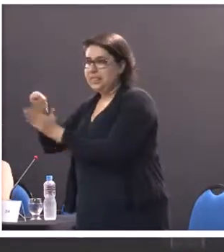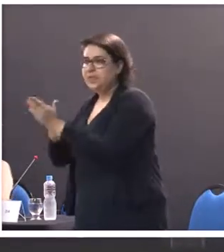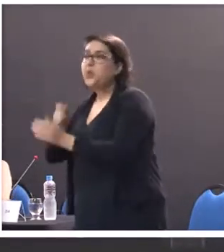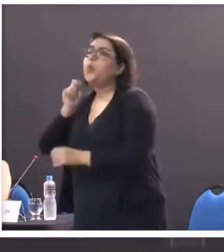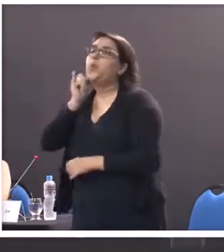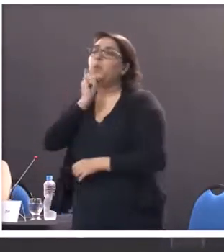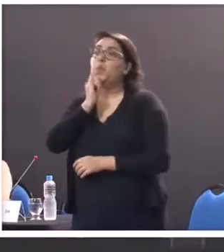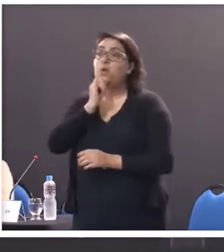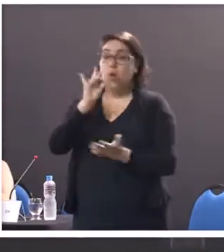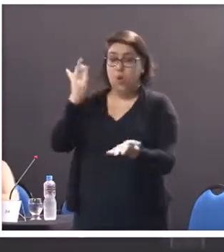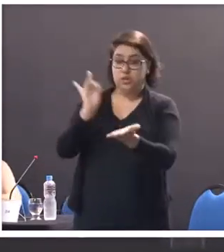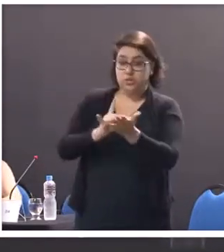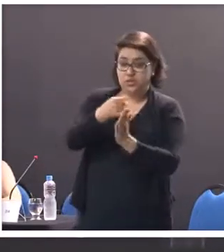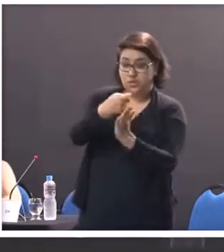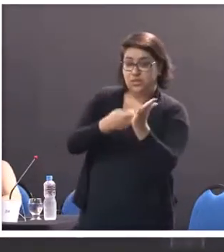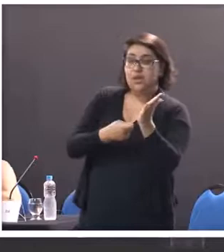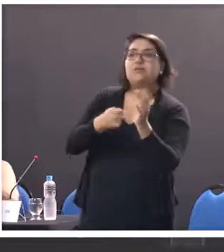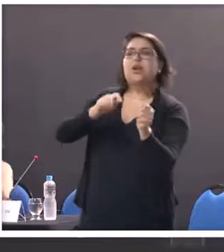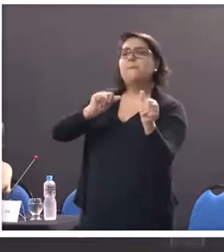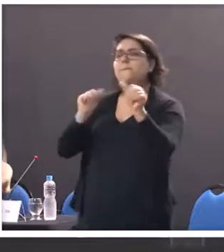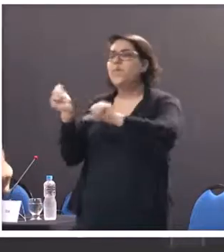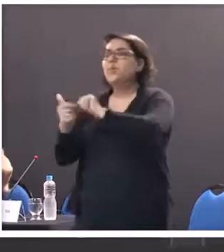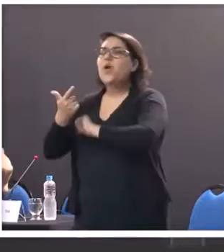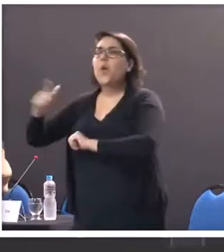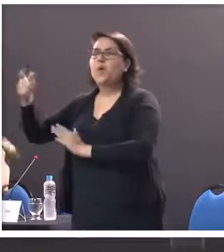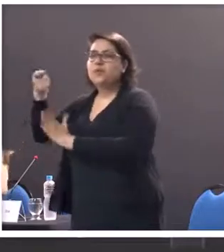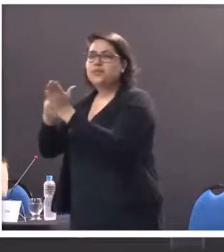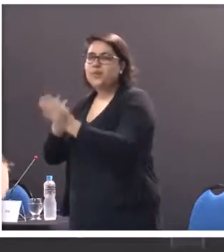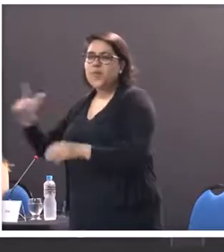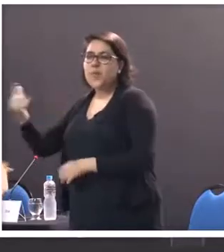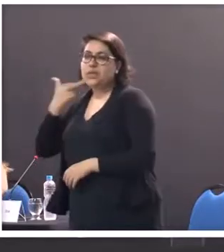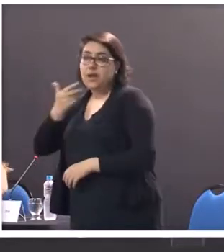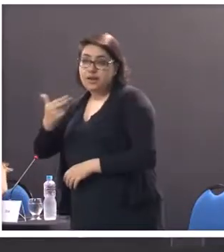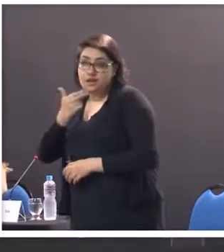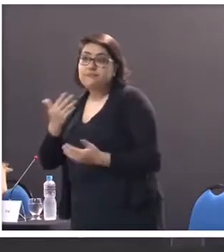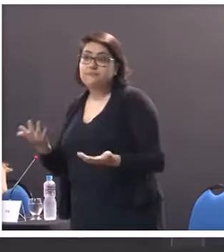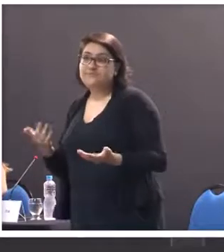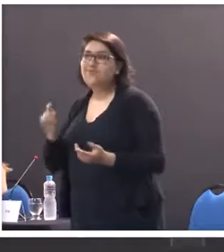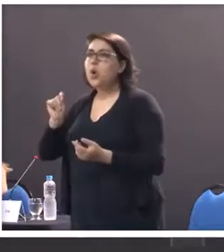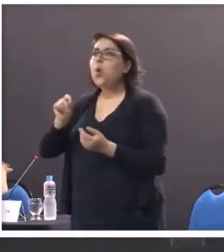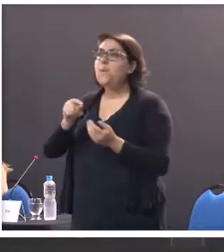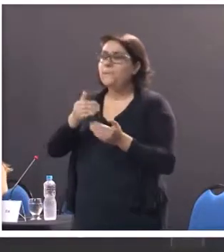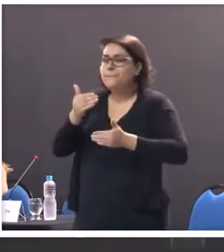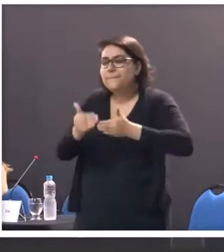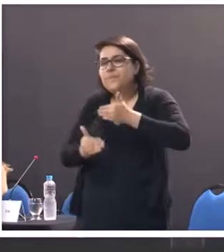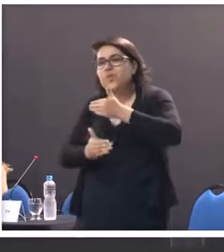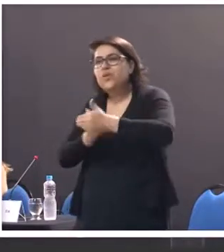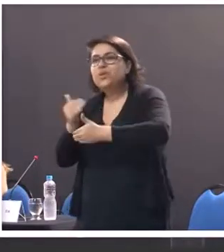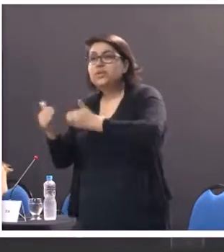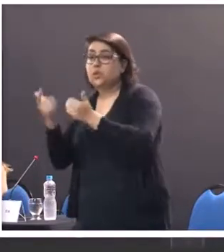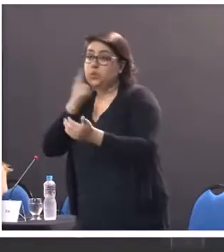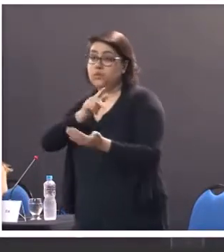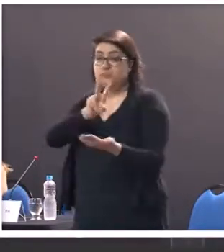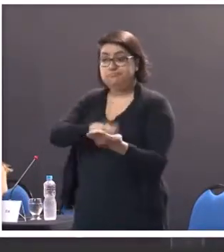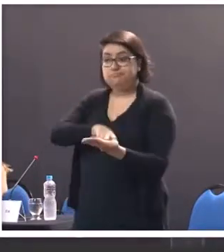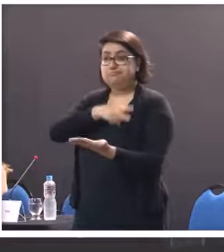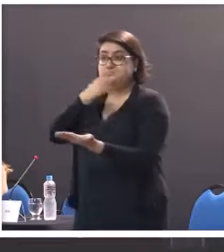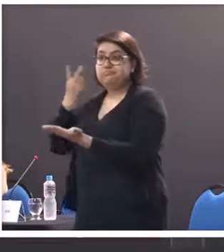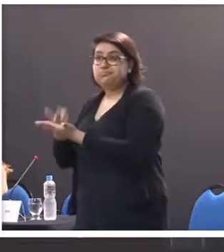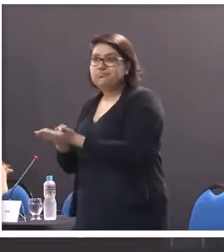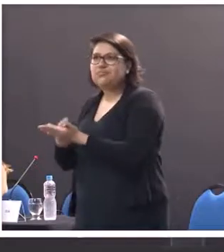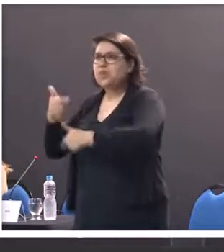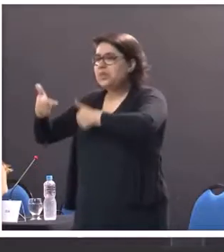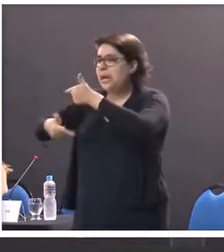de origem, e ele passa para um outro texto em uma outra língua. Esse processo de passar para uma outra língua, o